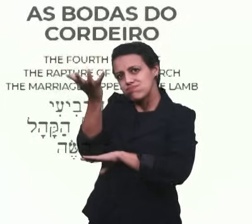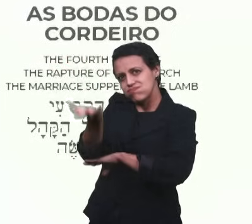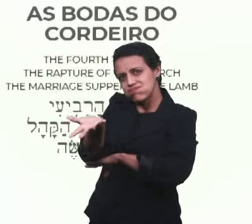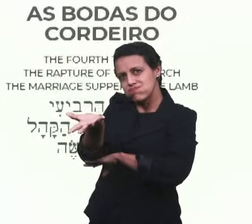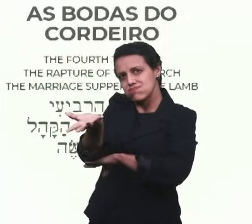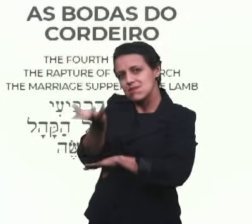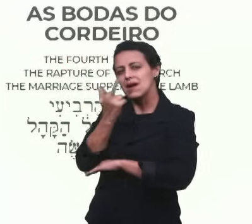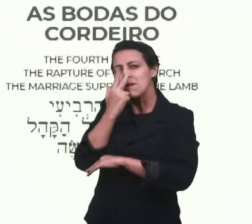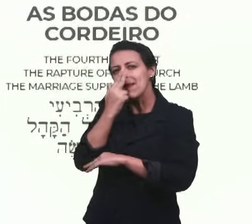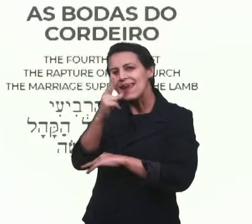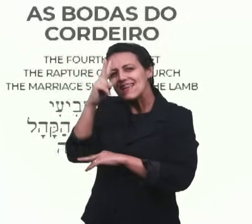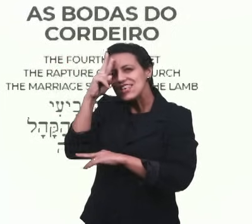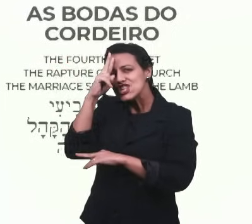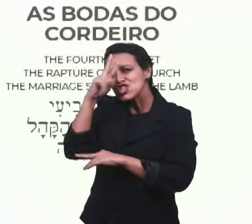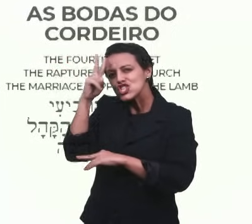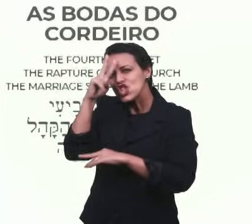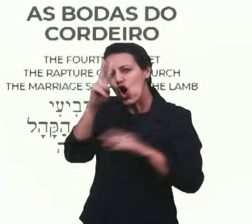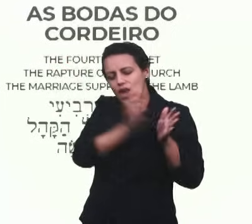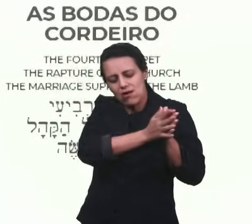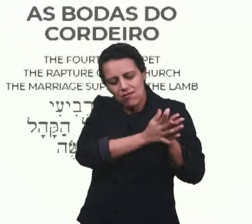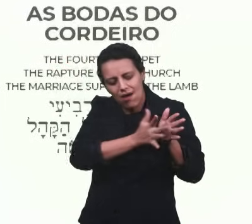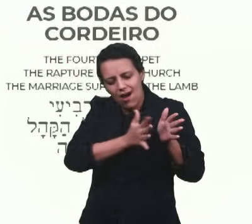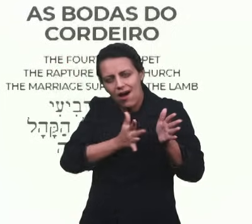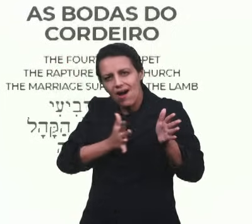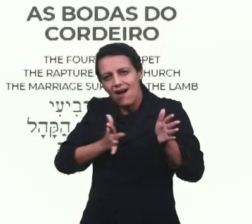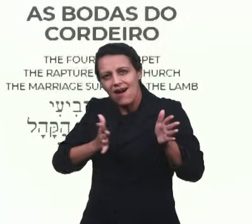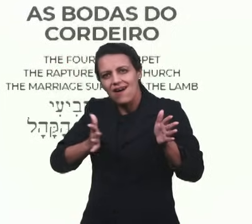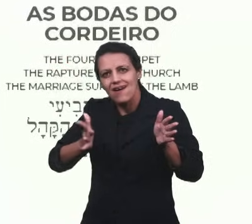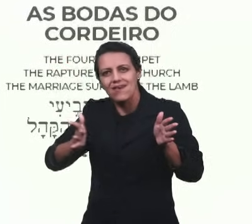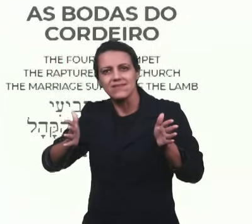mundo. E nessa história,